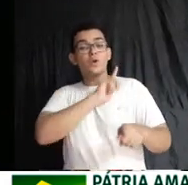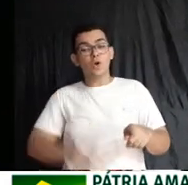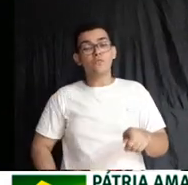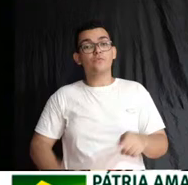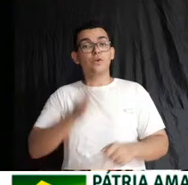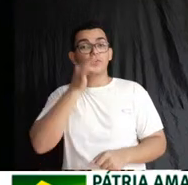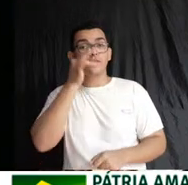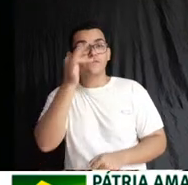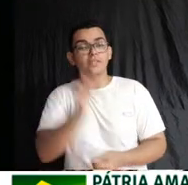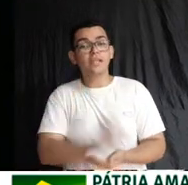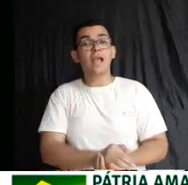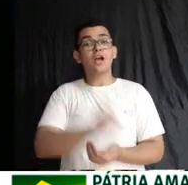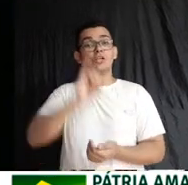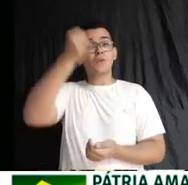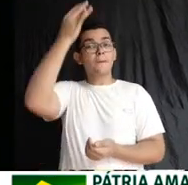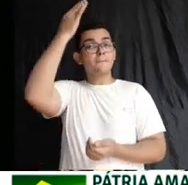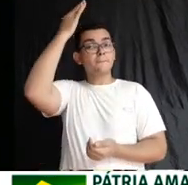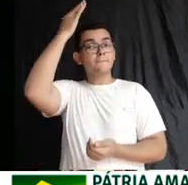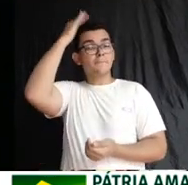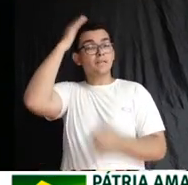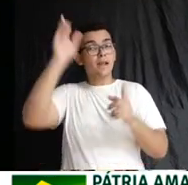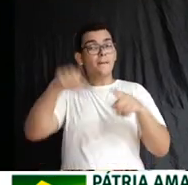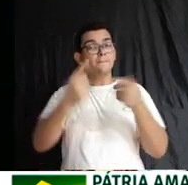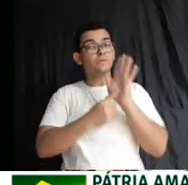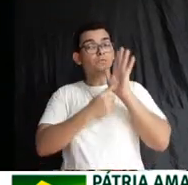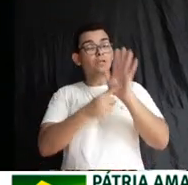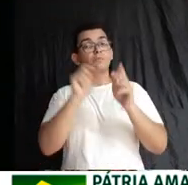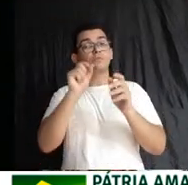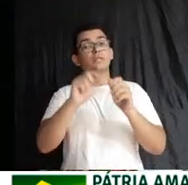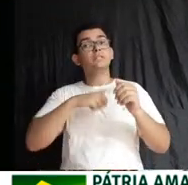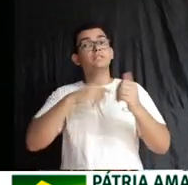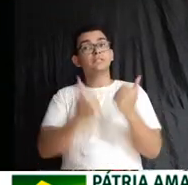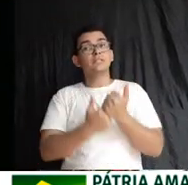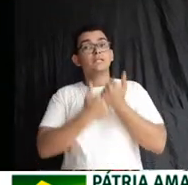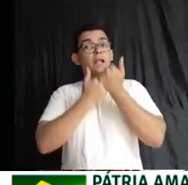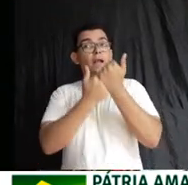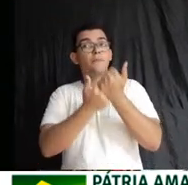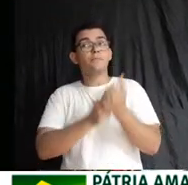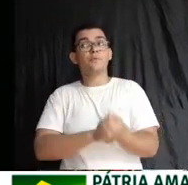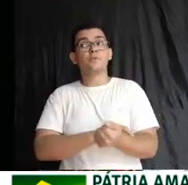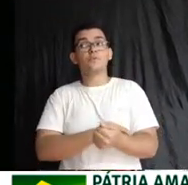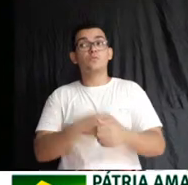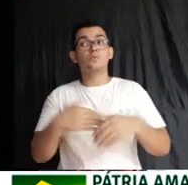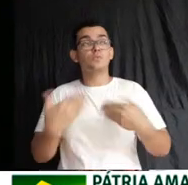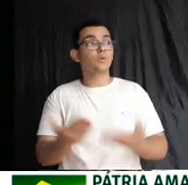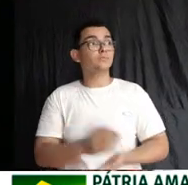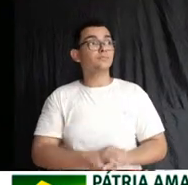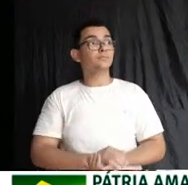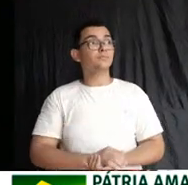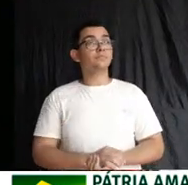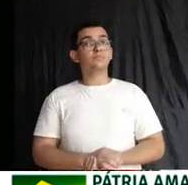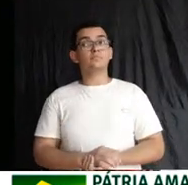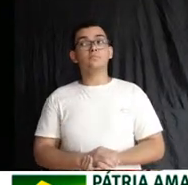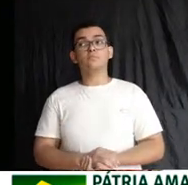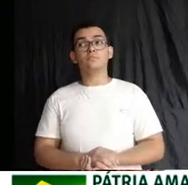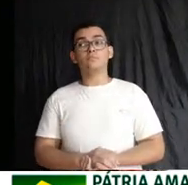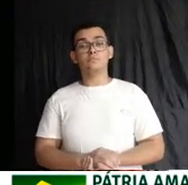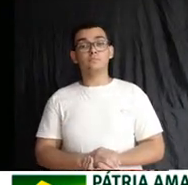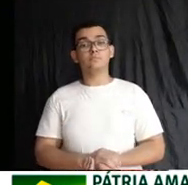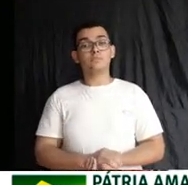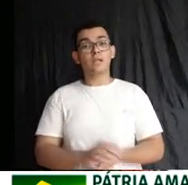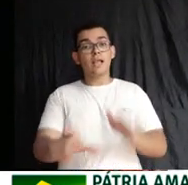Giparaná Música Mostra, ela é custeada com recurso oriundo da Lei Aldir Blanc, que é da